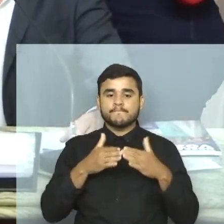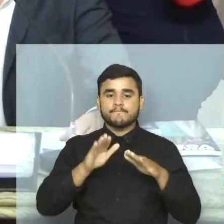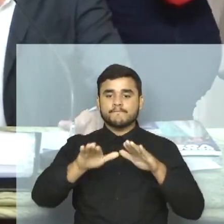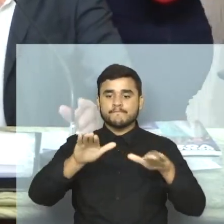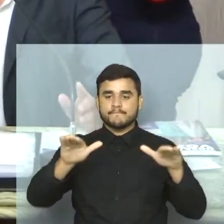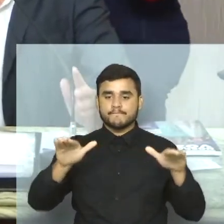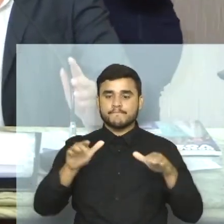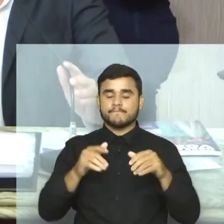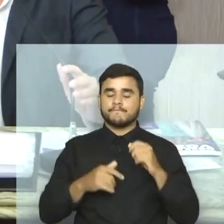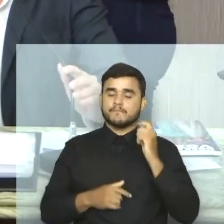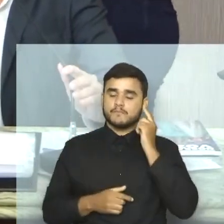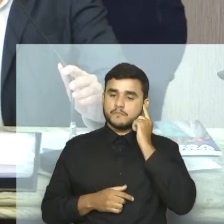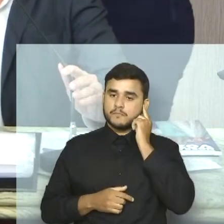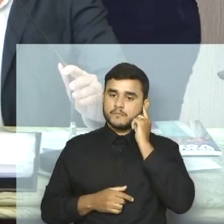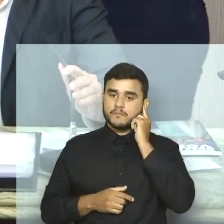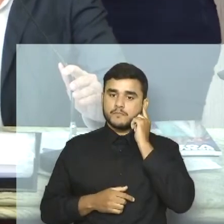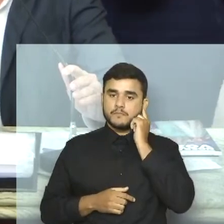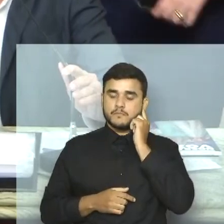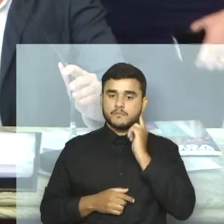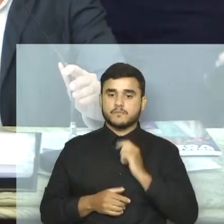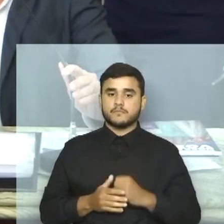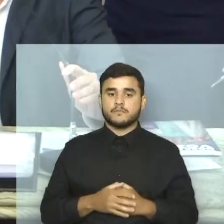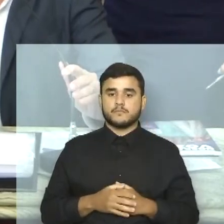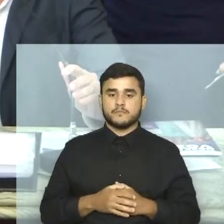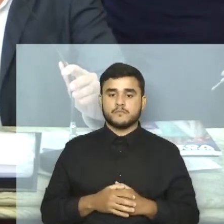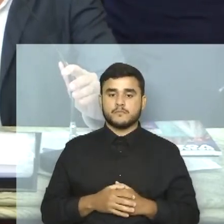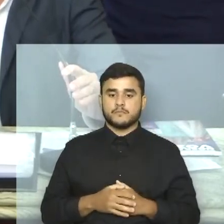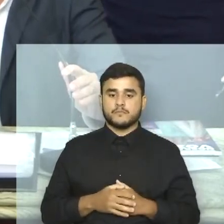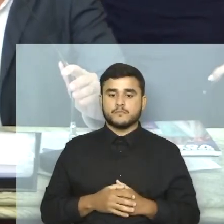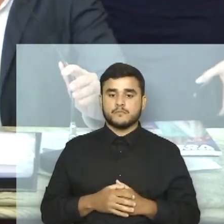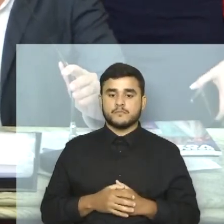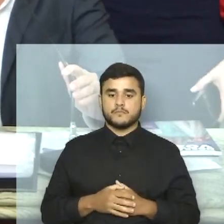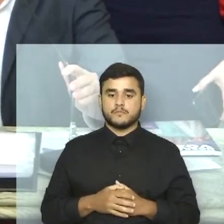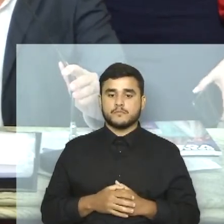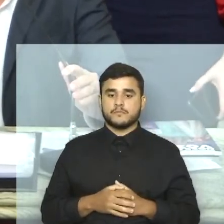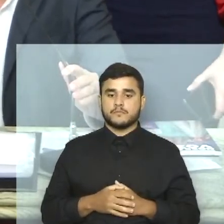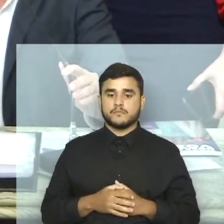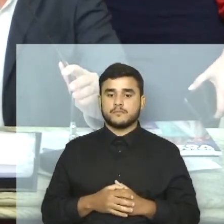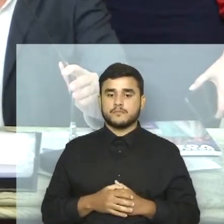Eu gostaria, por gentileza,